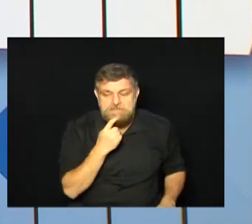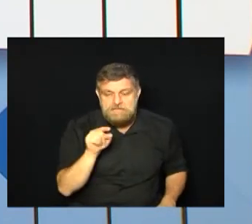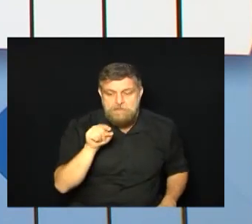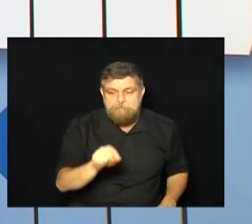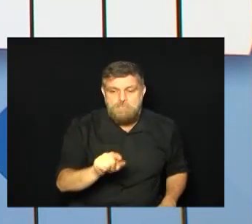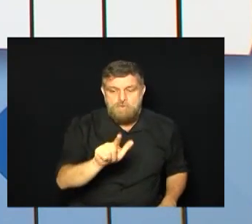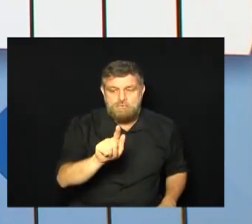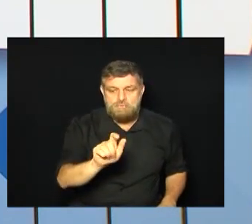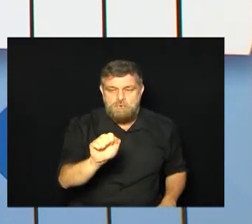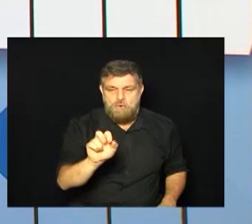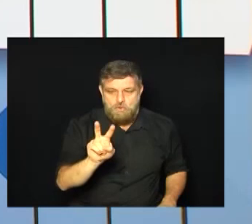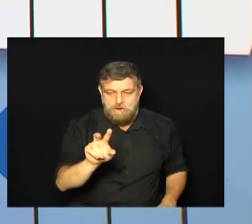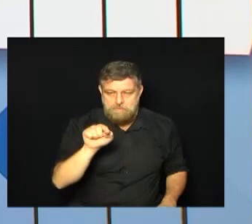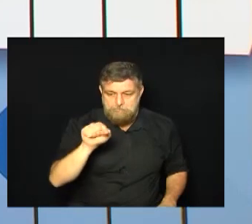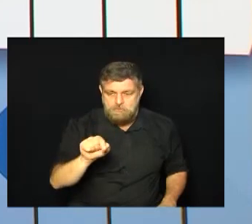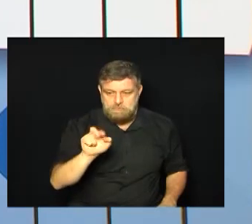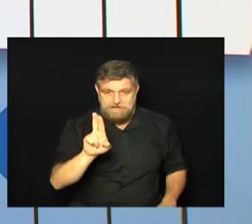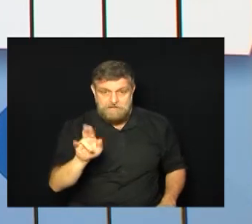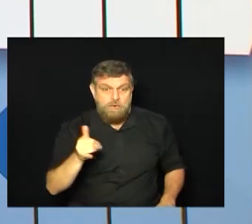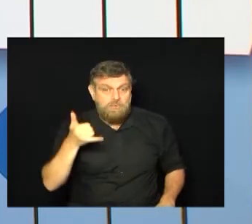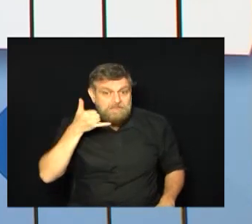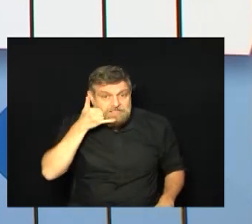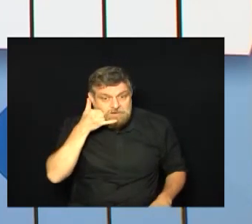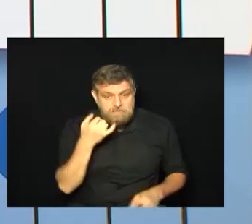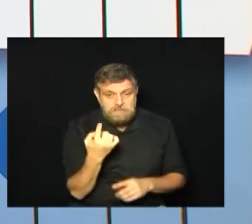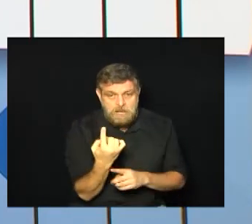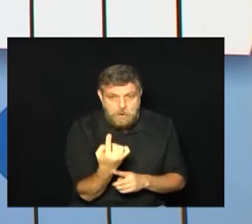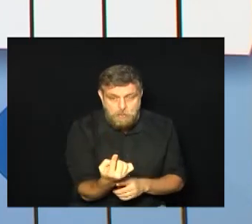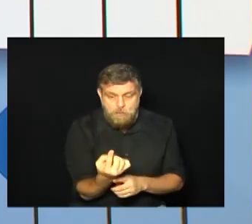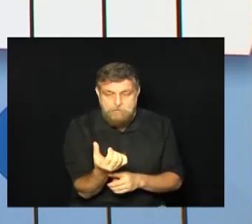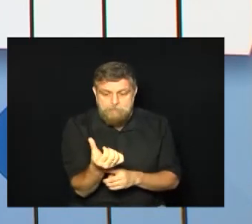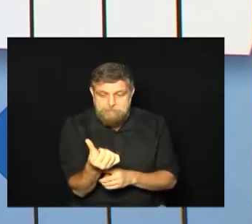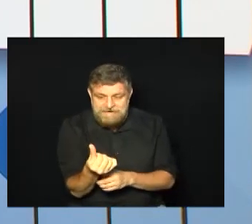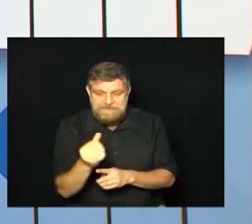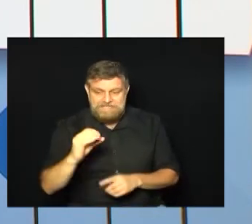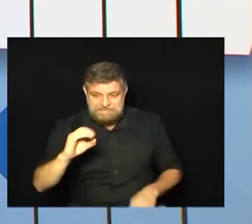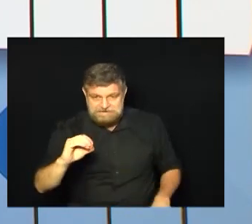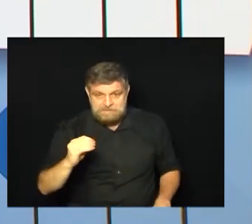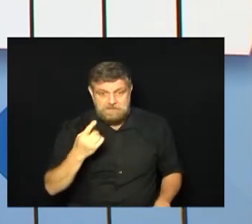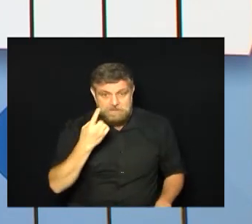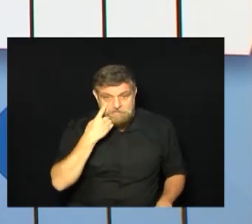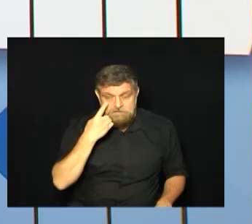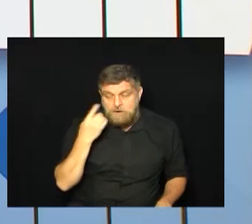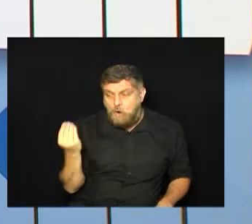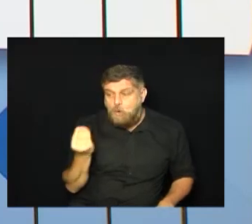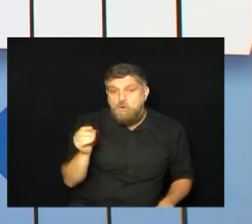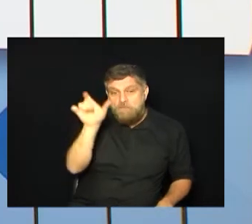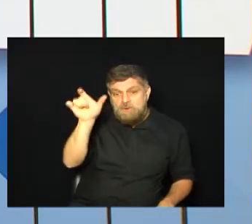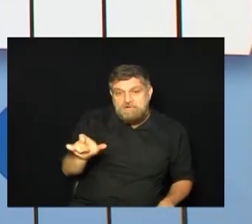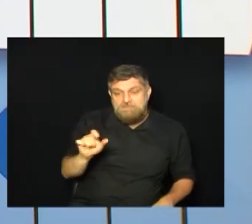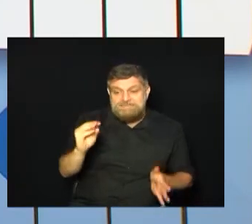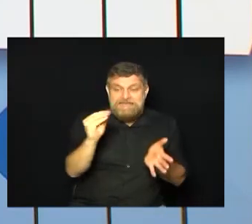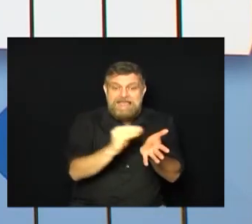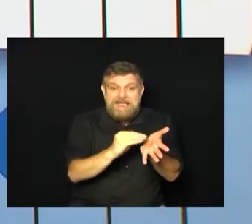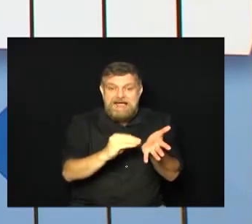vacina.campinas.sp.gov.br ou pelo telefone 160. Vamos ver como está, então, daqui a pouco, como você pode fazer esse agendamento